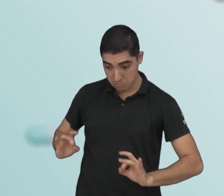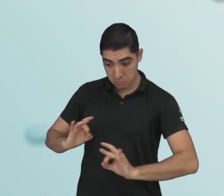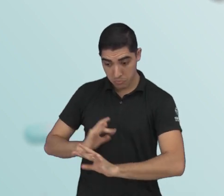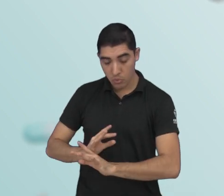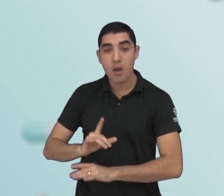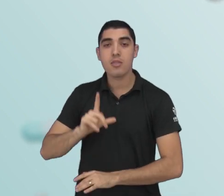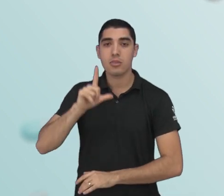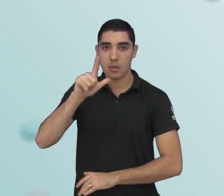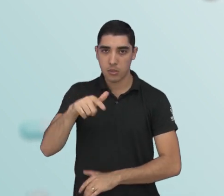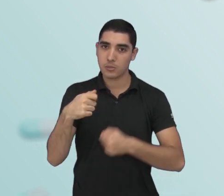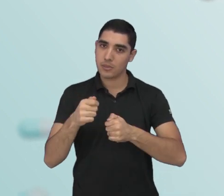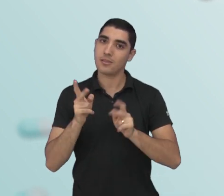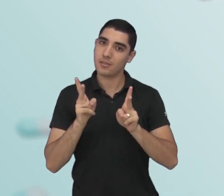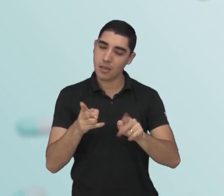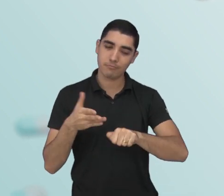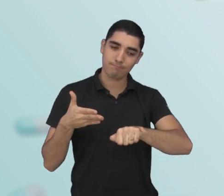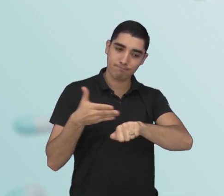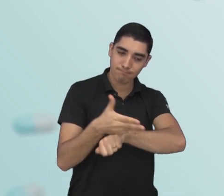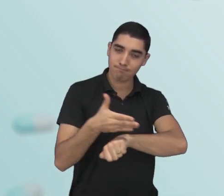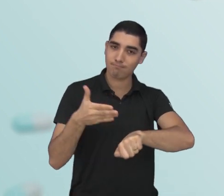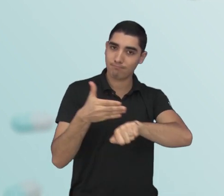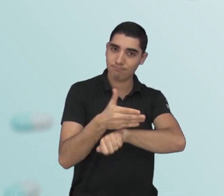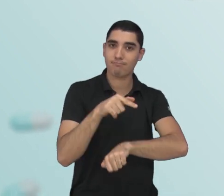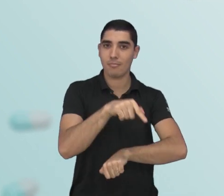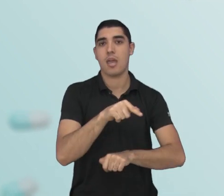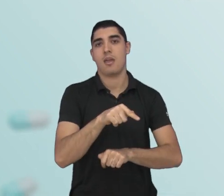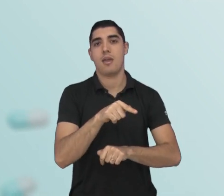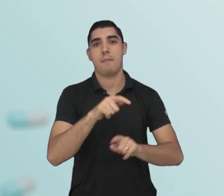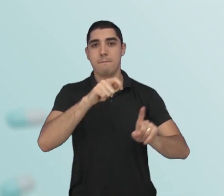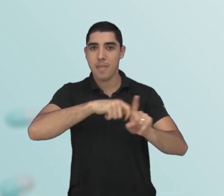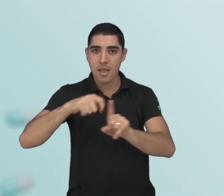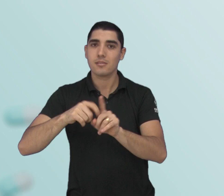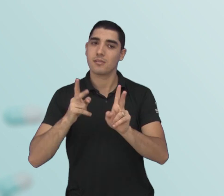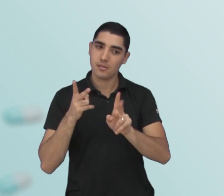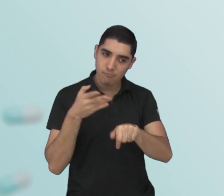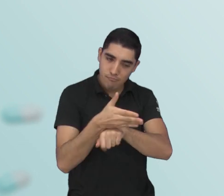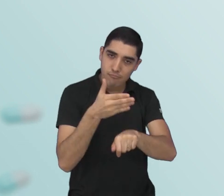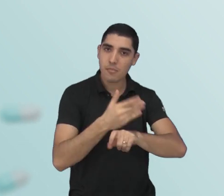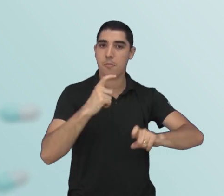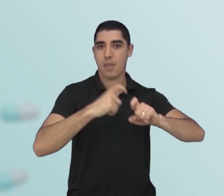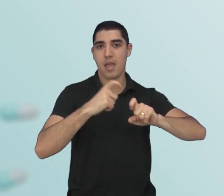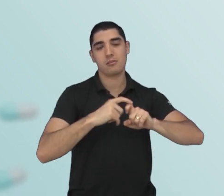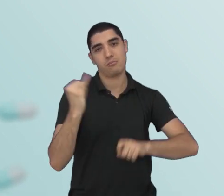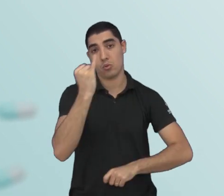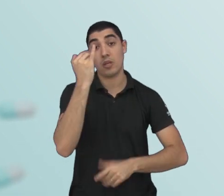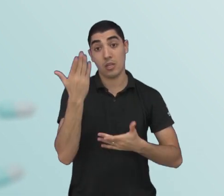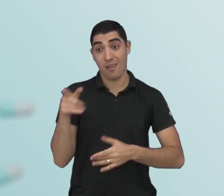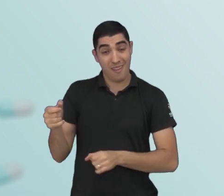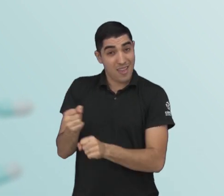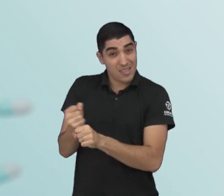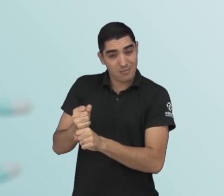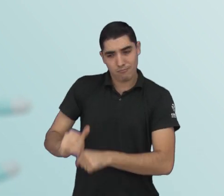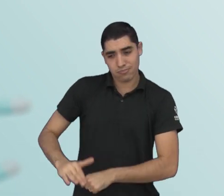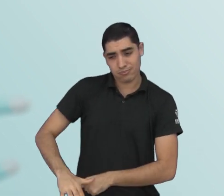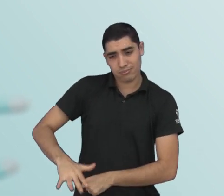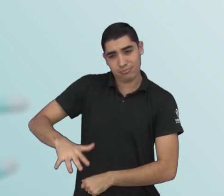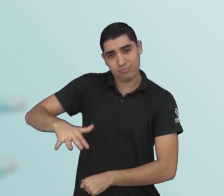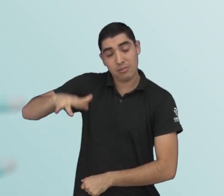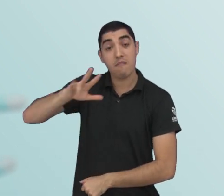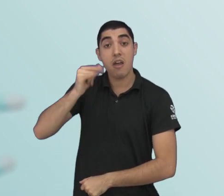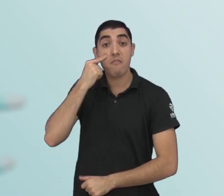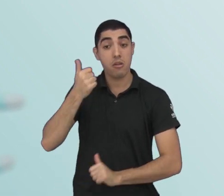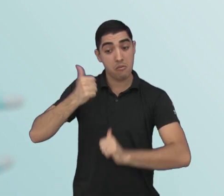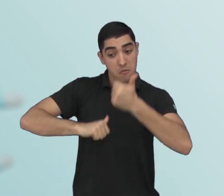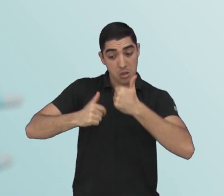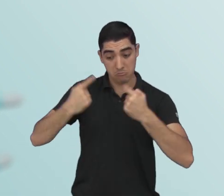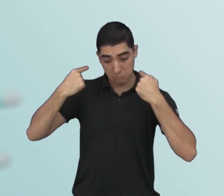criança, precisa ser acompanhada periodicamente. Então, ao longo dos anos, ela vai precisar ser avaliada em relação à